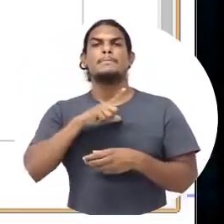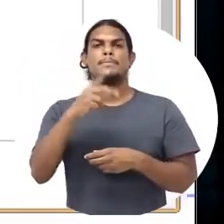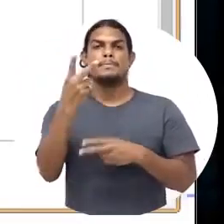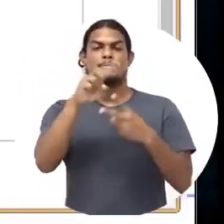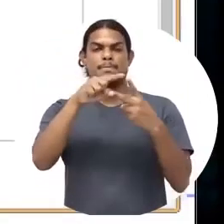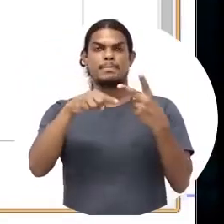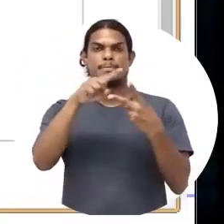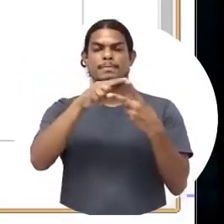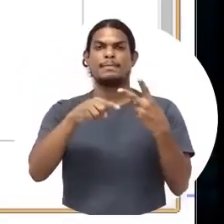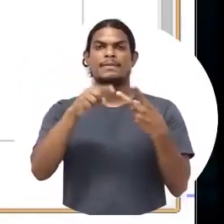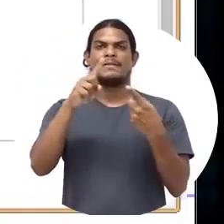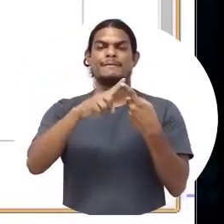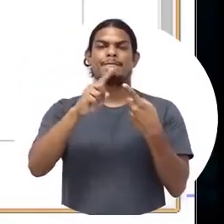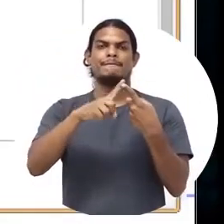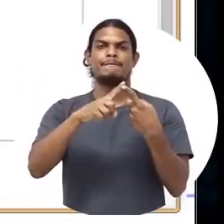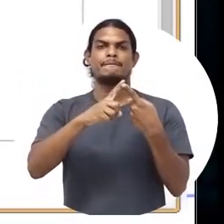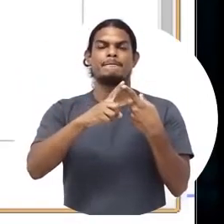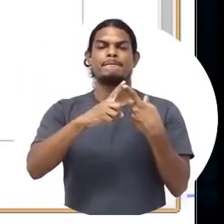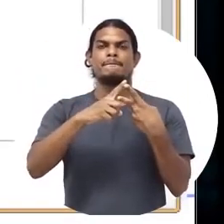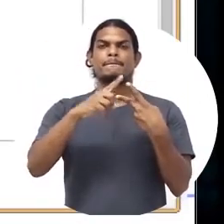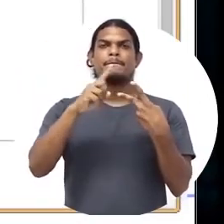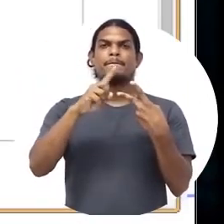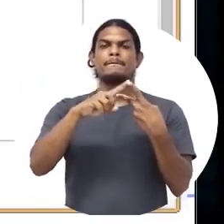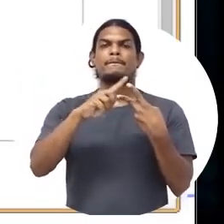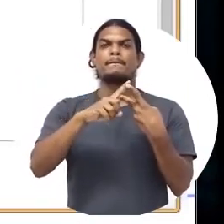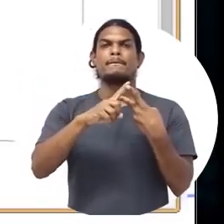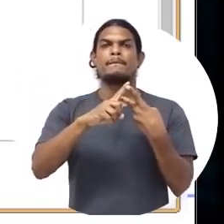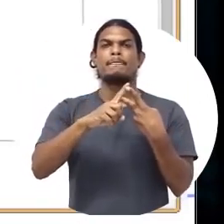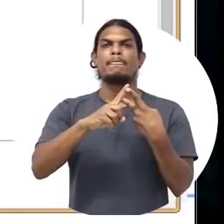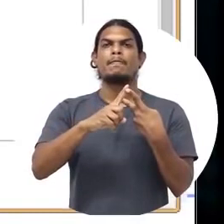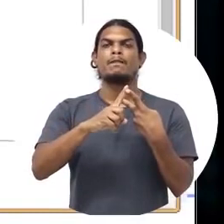Ele pode ter mais, mas esses dois são essenciais.